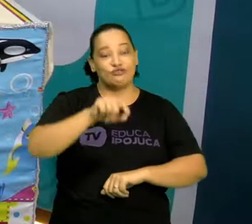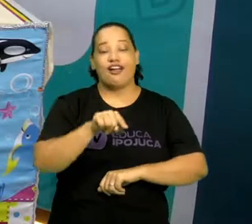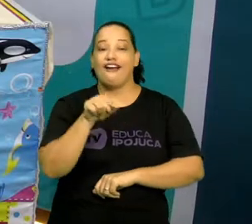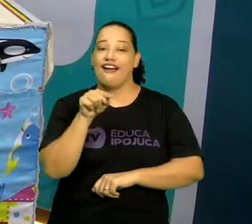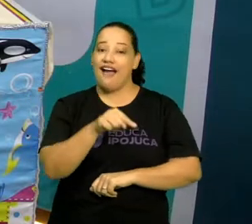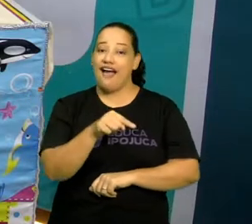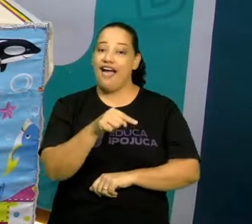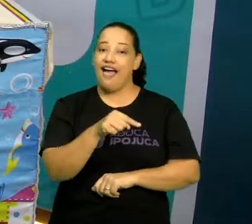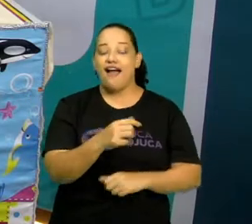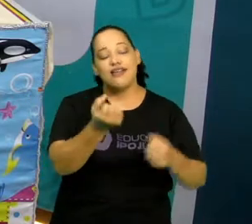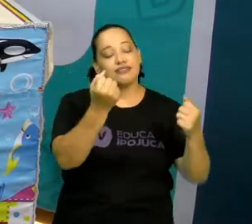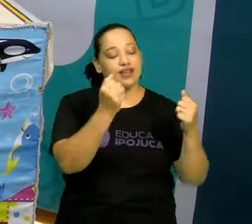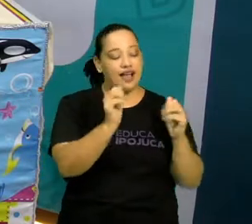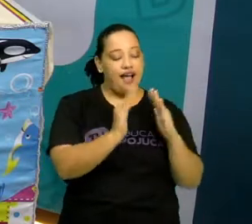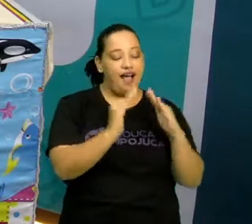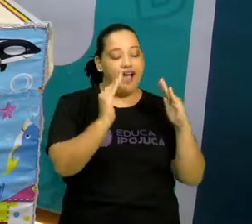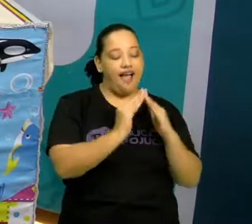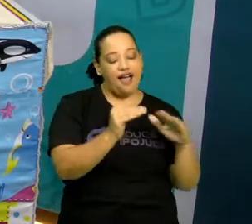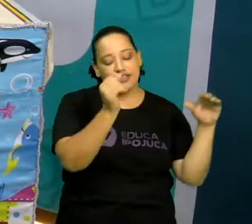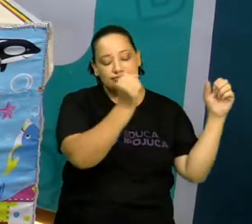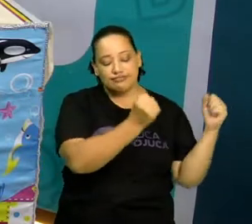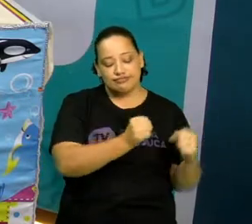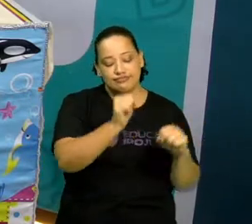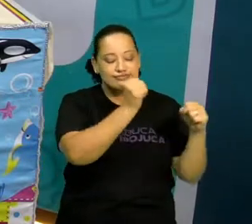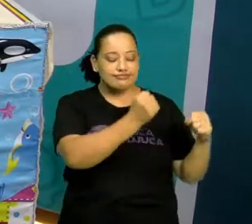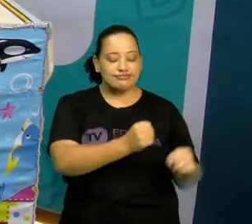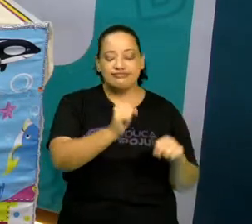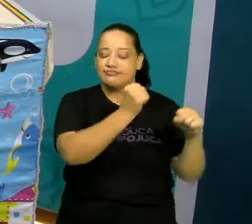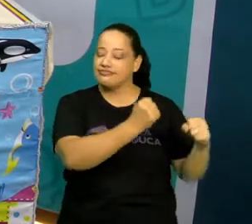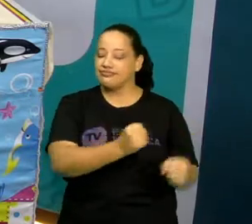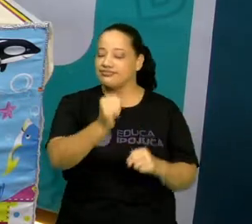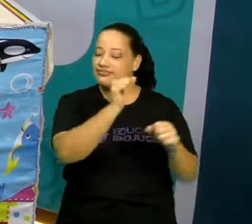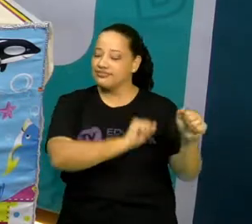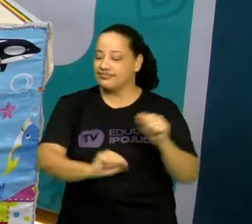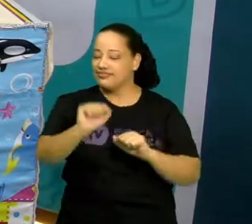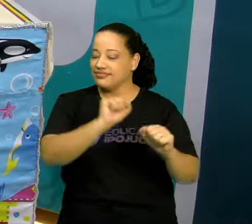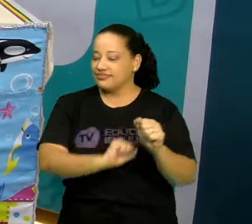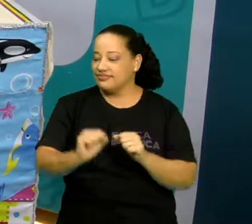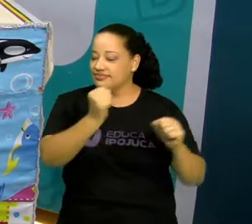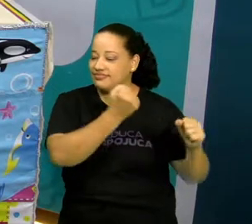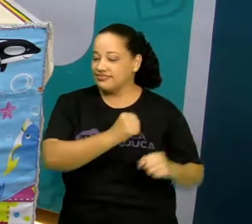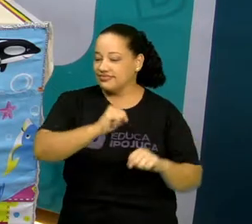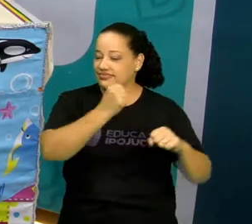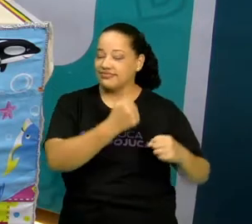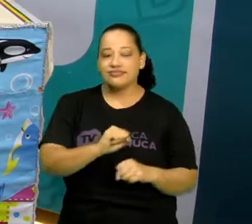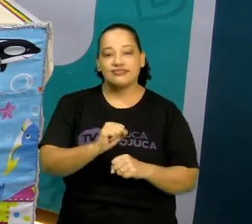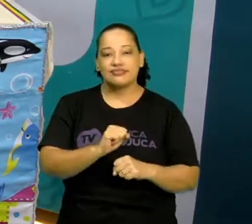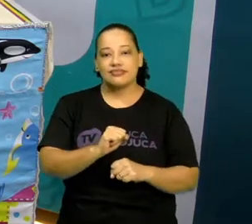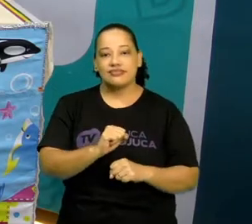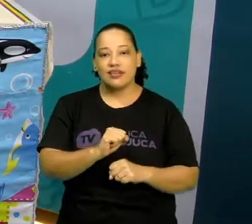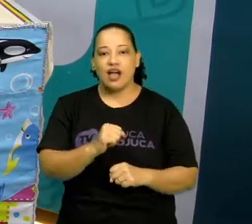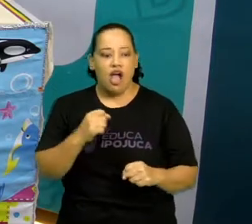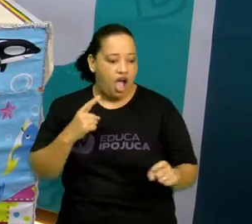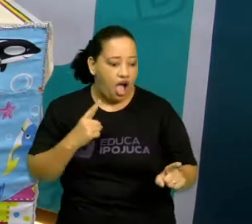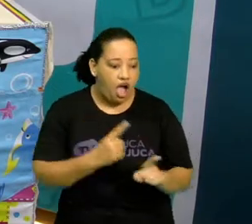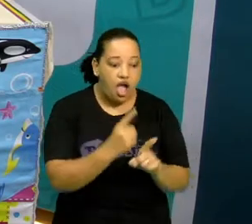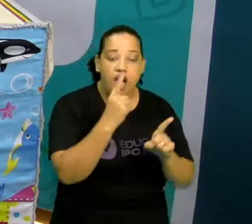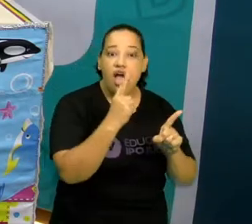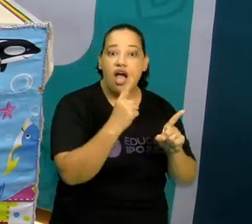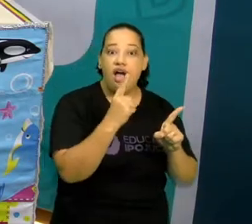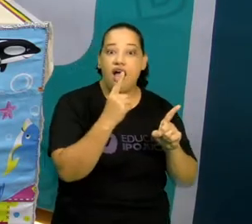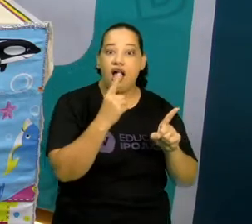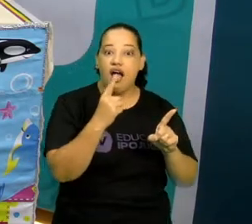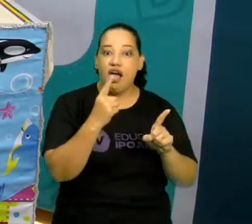estava varrendo sua casa. Tu não sabe o que ela encontrou, Leiturinha? Onde você vai? Eu vou varrendo.